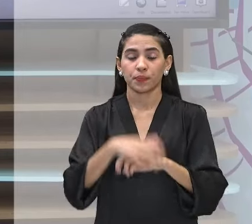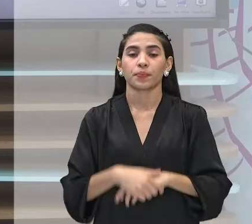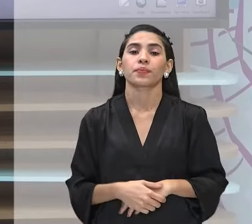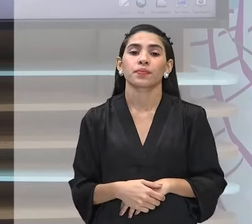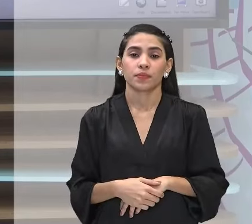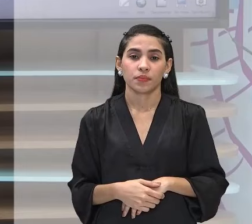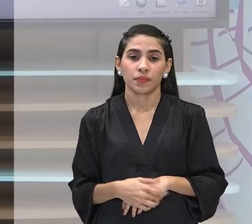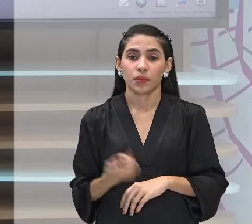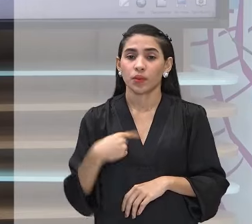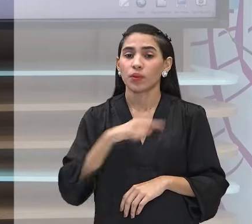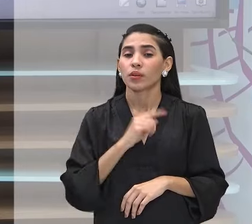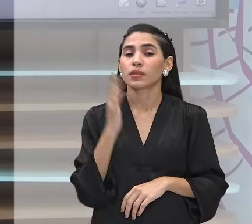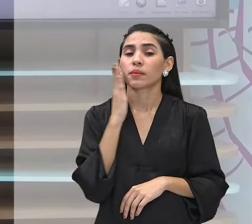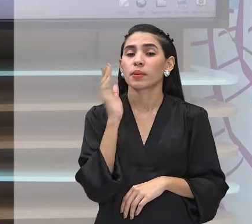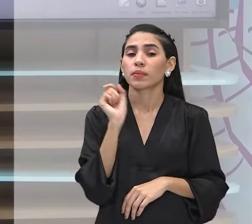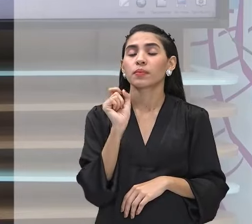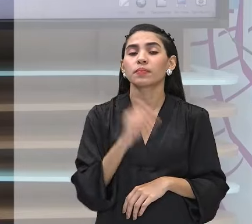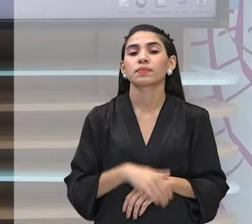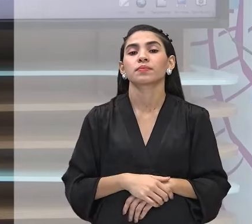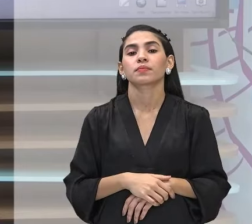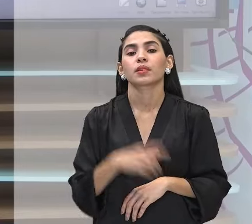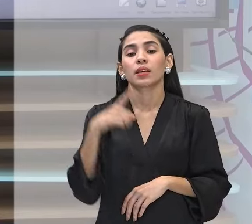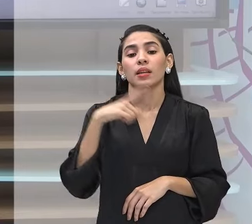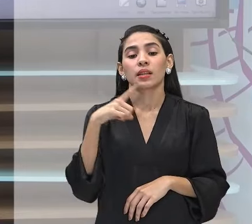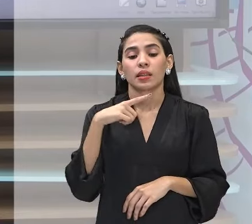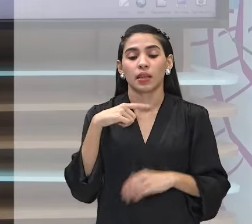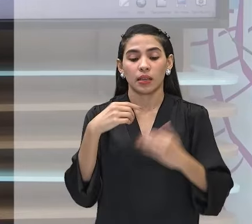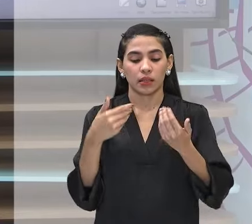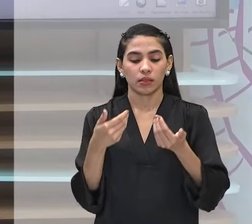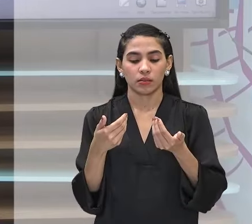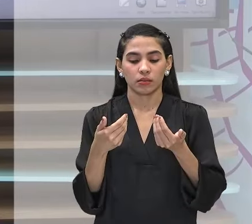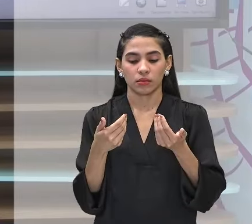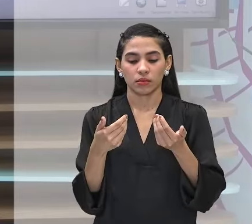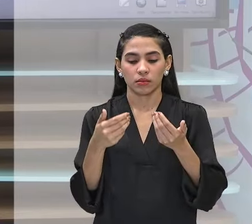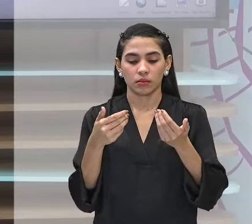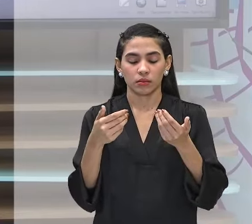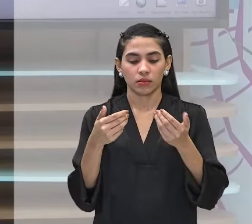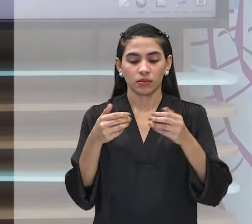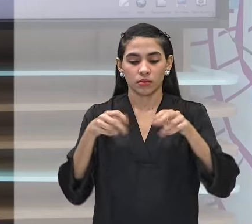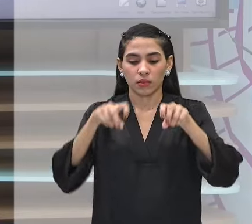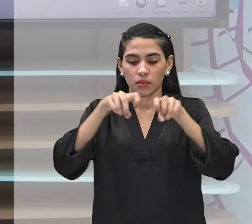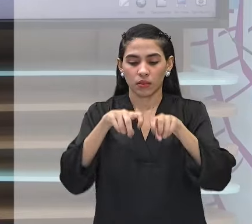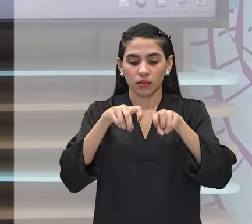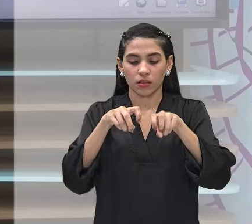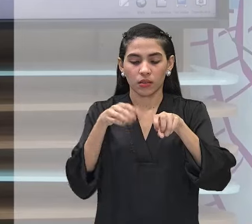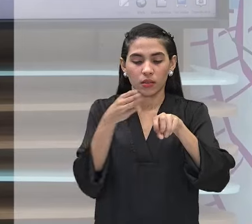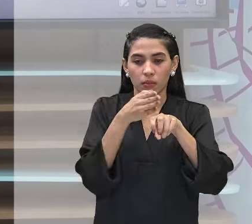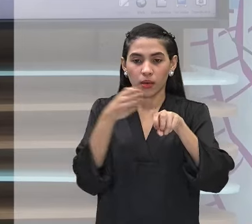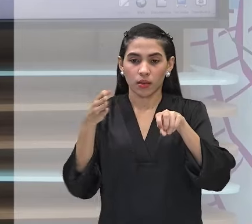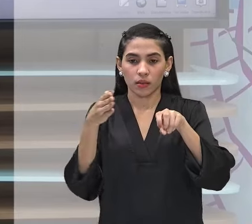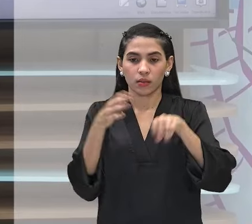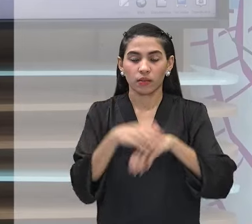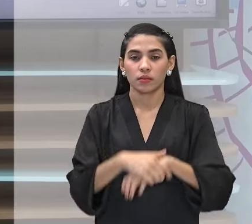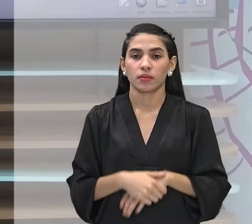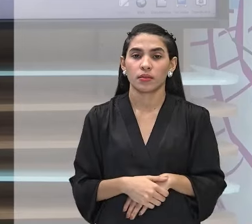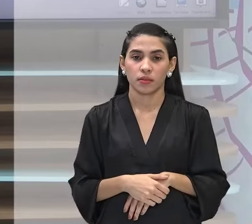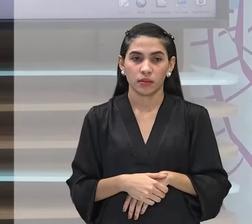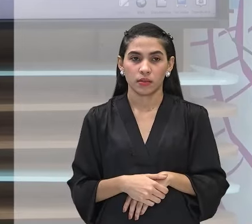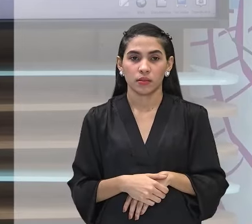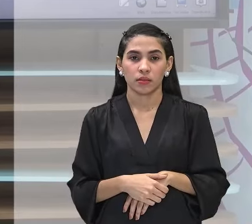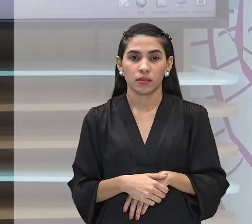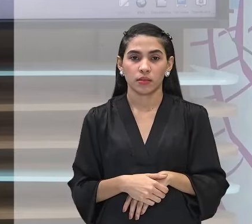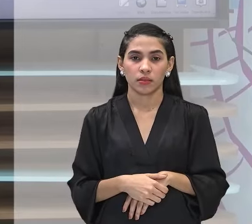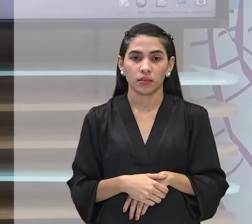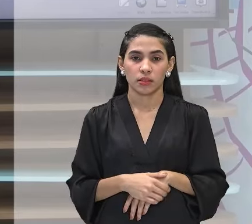sabendo que existe um espaçamento entre um banco e outro ou seja ora coloca